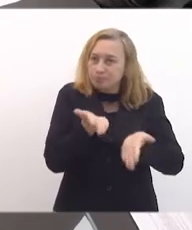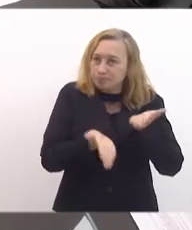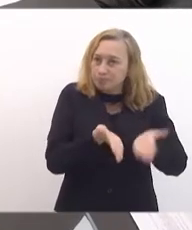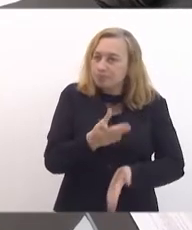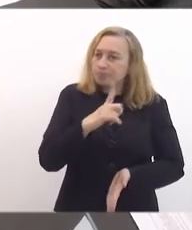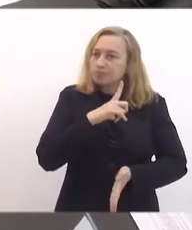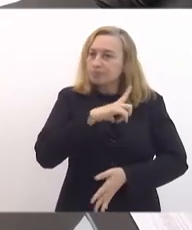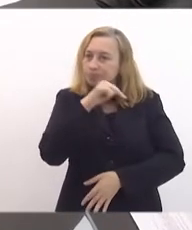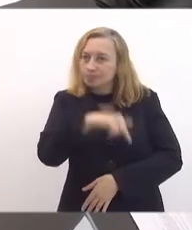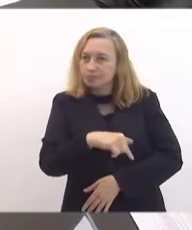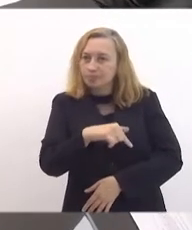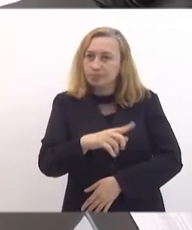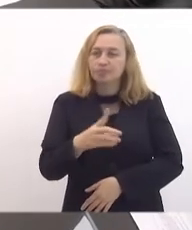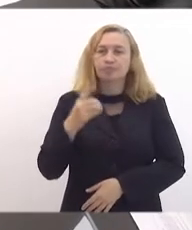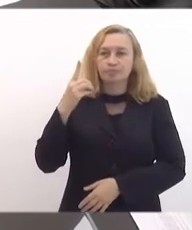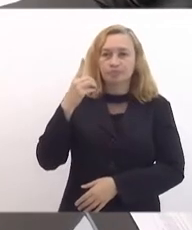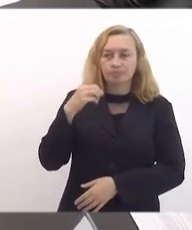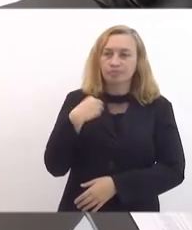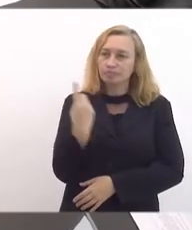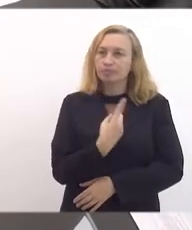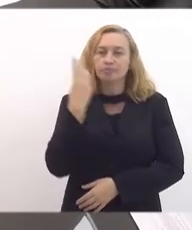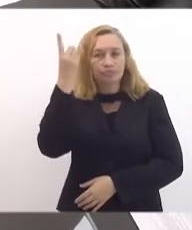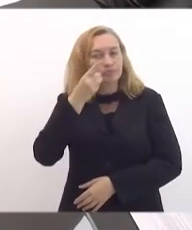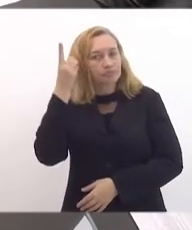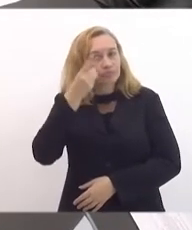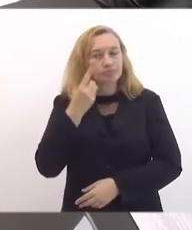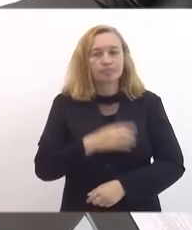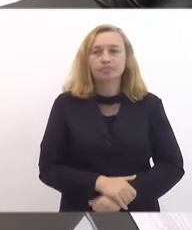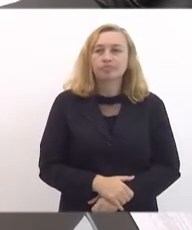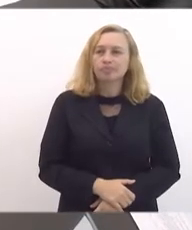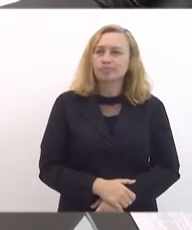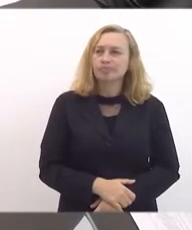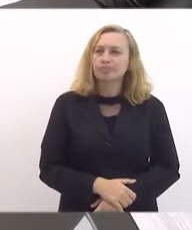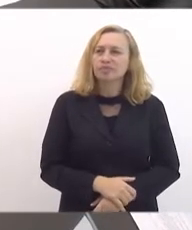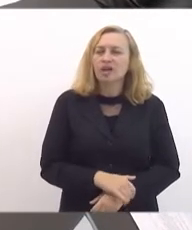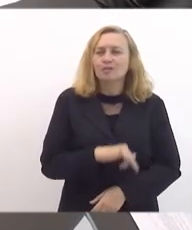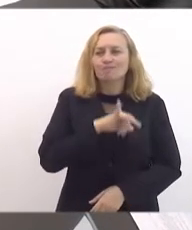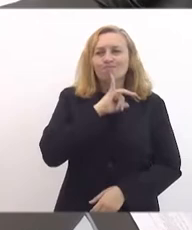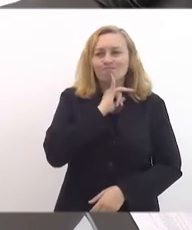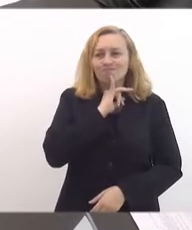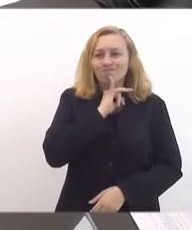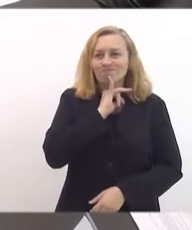tido aqui no Parlamento e é que infelizmente